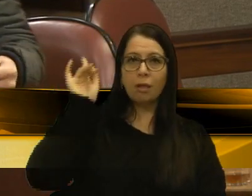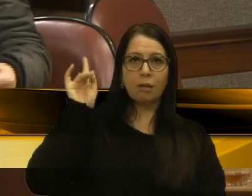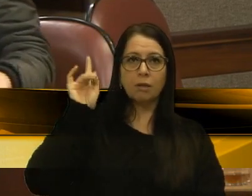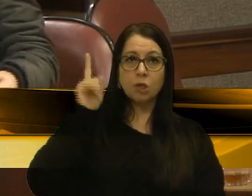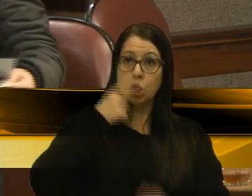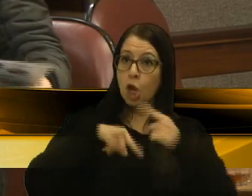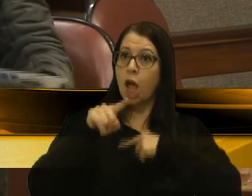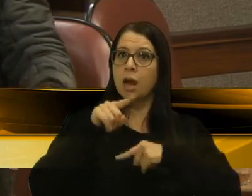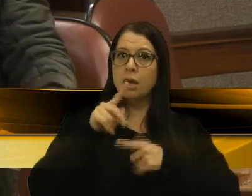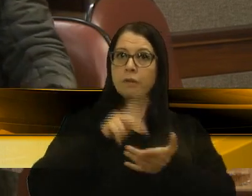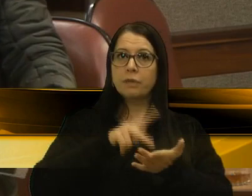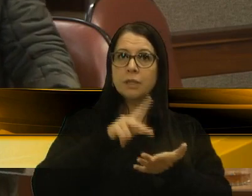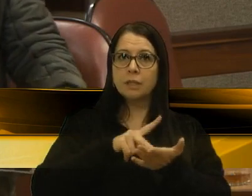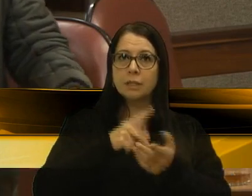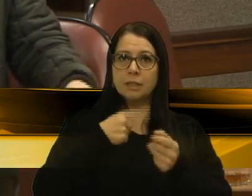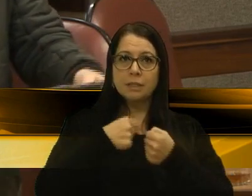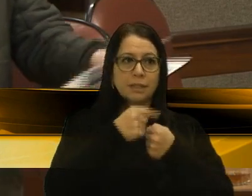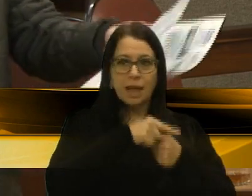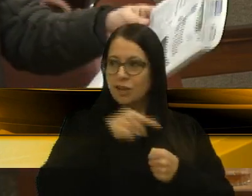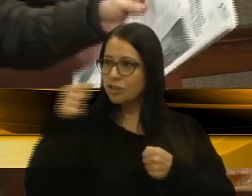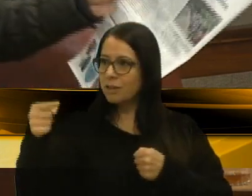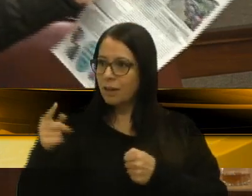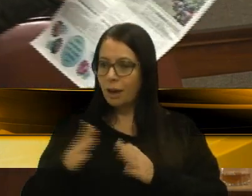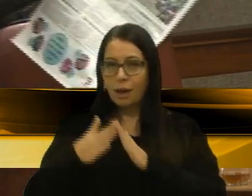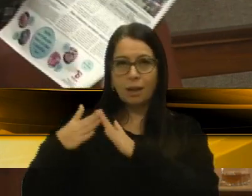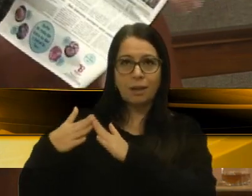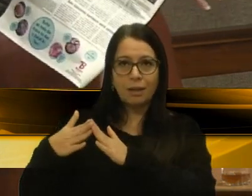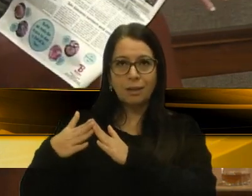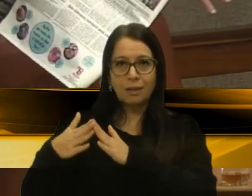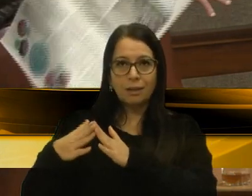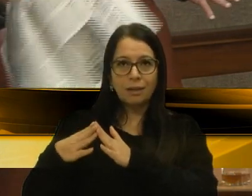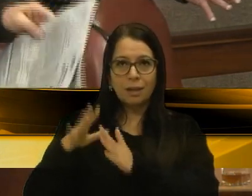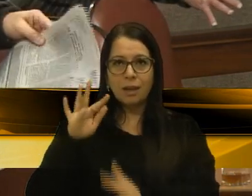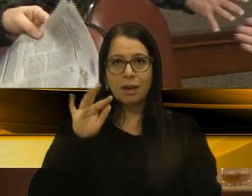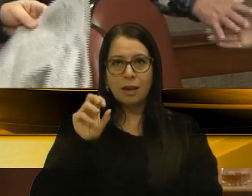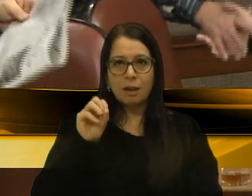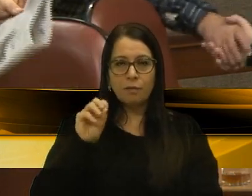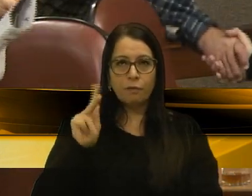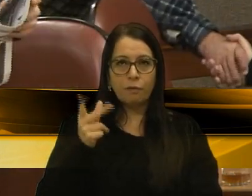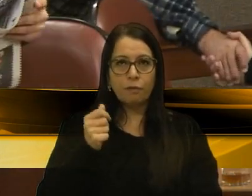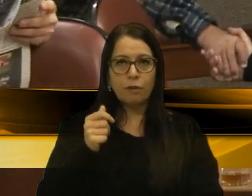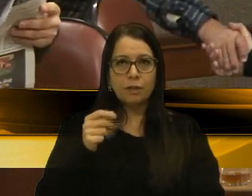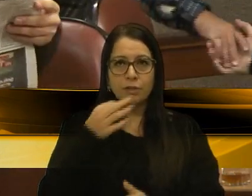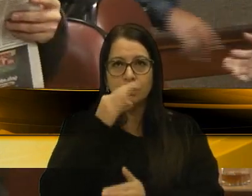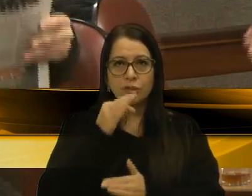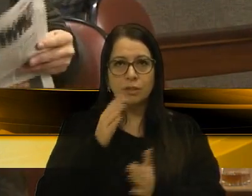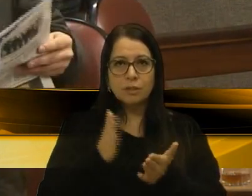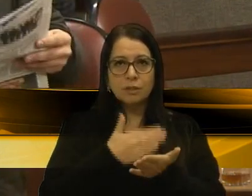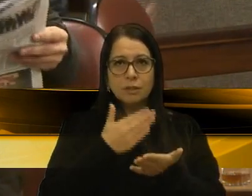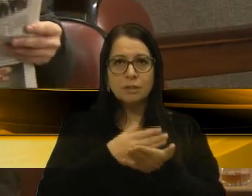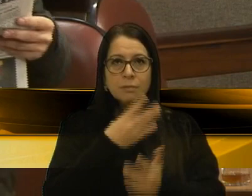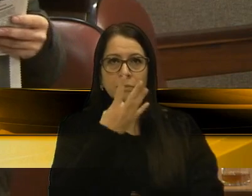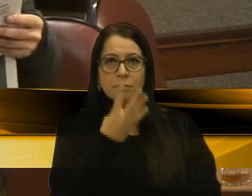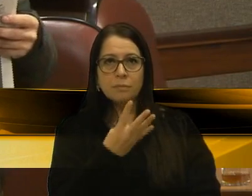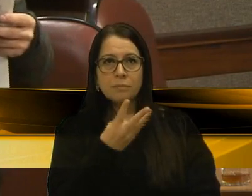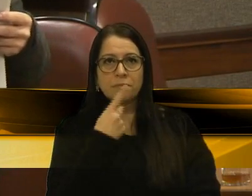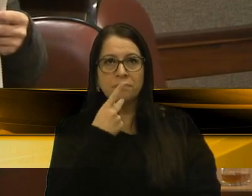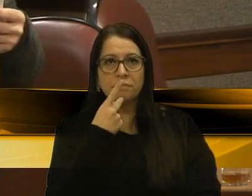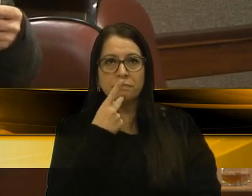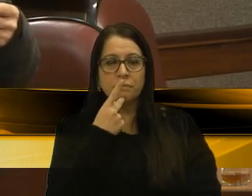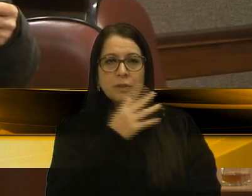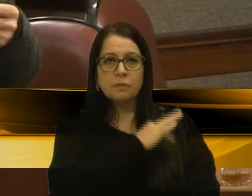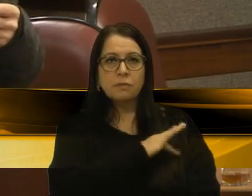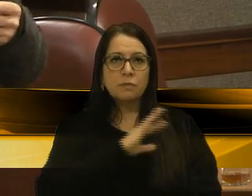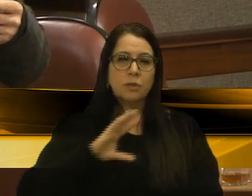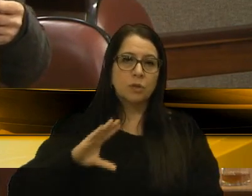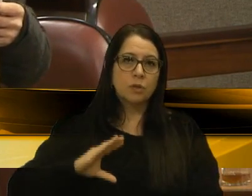torna verdade no município vizinho. O jornal Folha de Caxias de hoje, na página 4, diz: Flores da